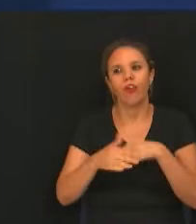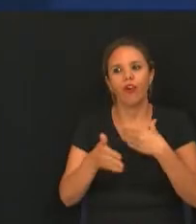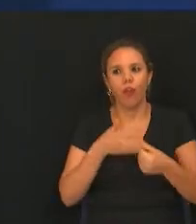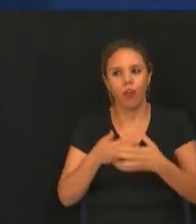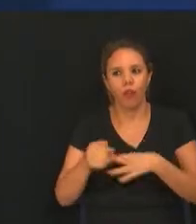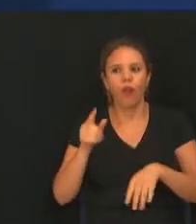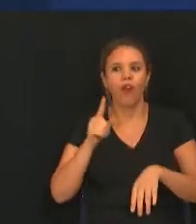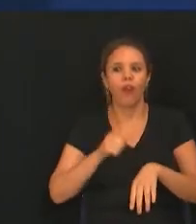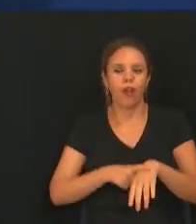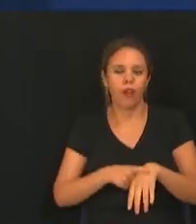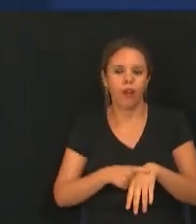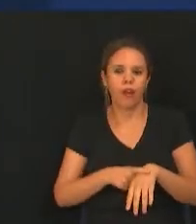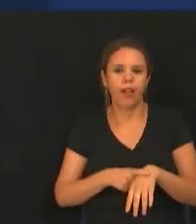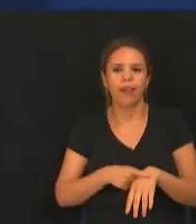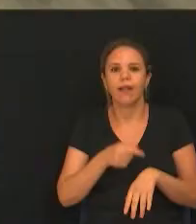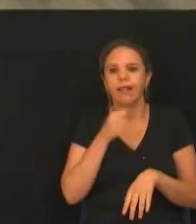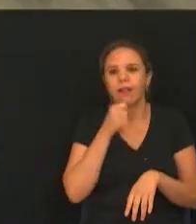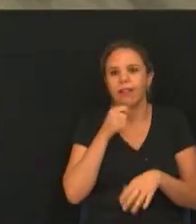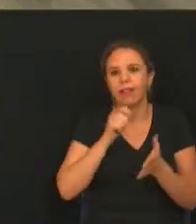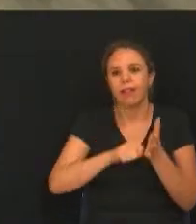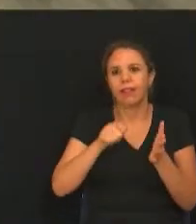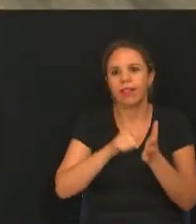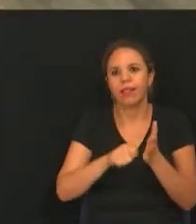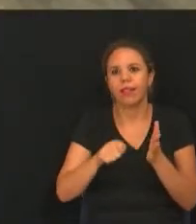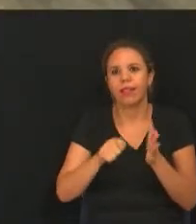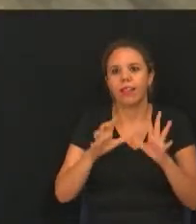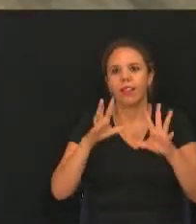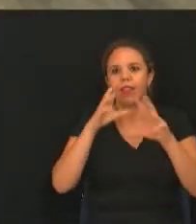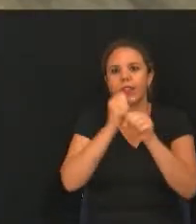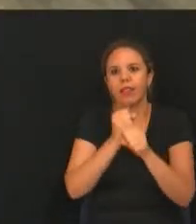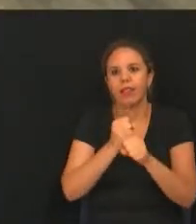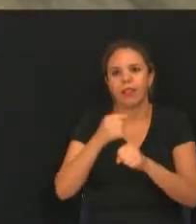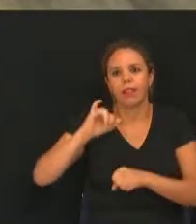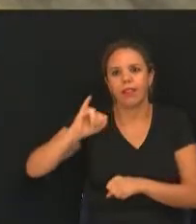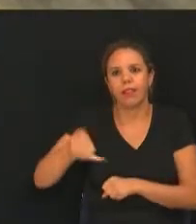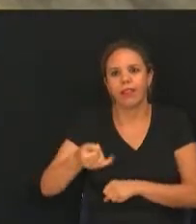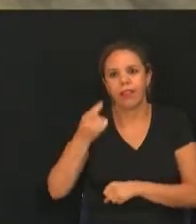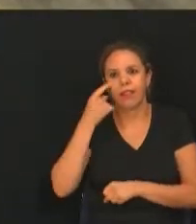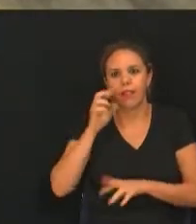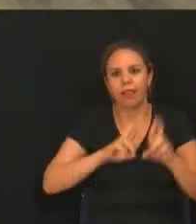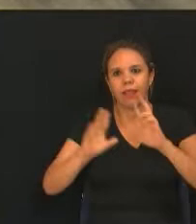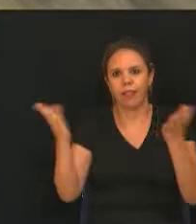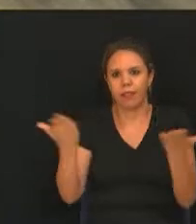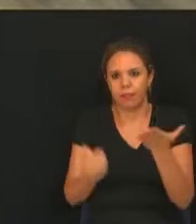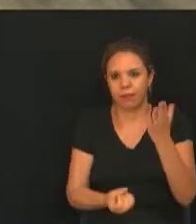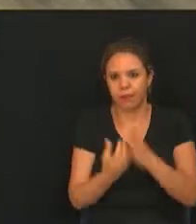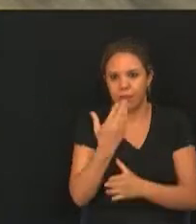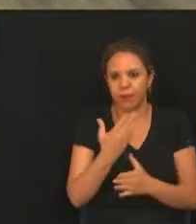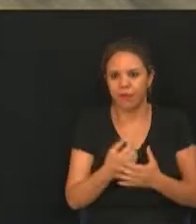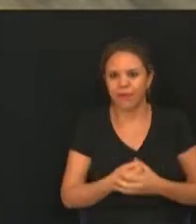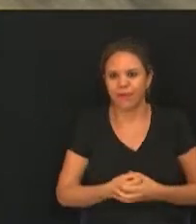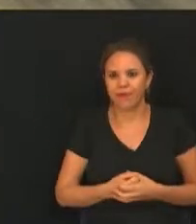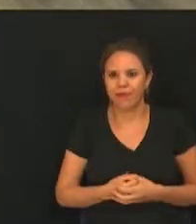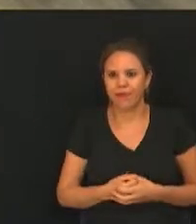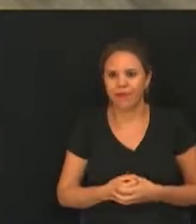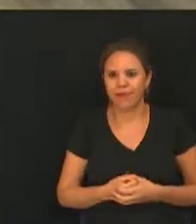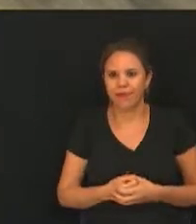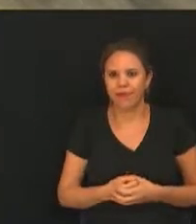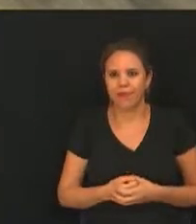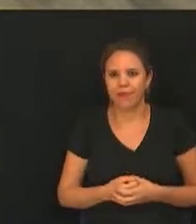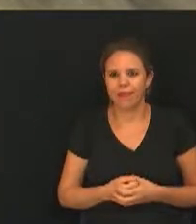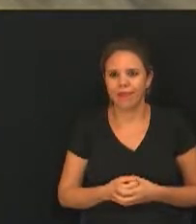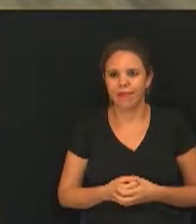momento. Enquanto está anotando tudo aí, aproveita também para conferir o que é destaque na edição de hoje.